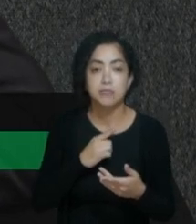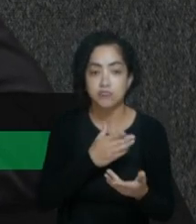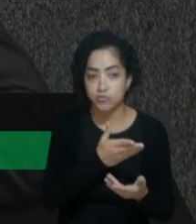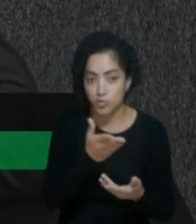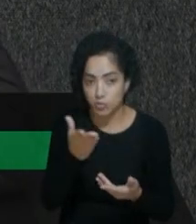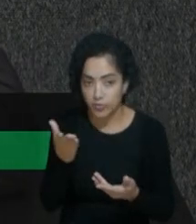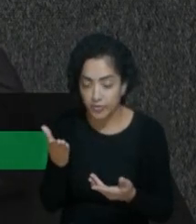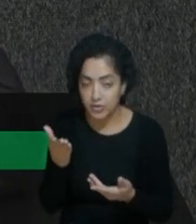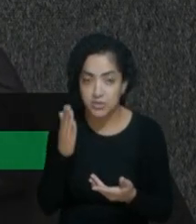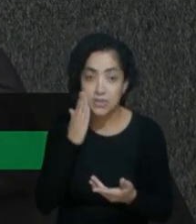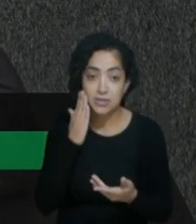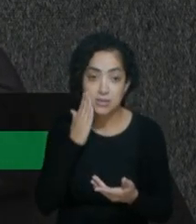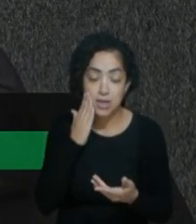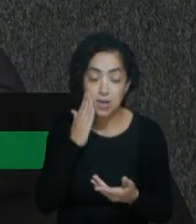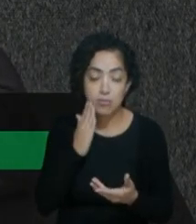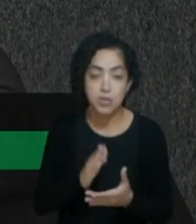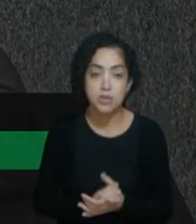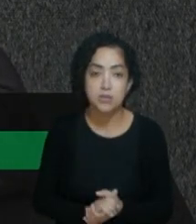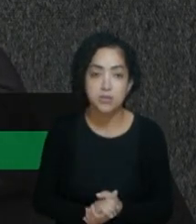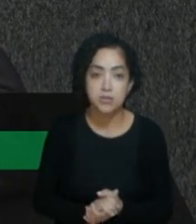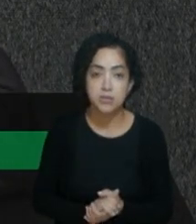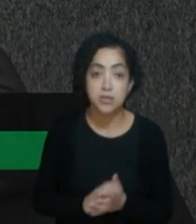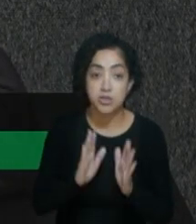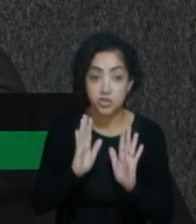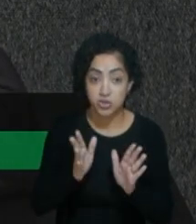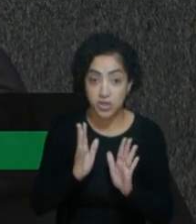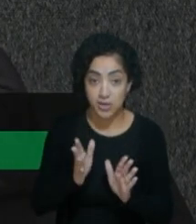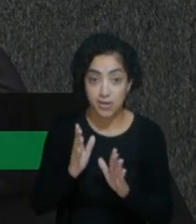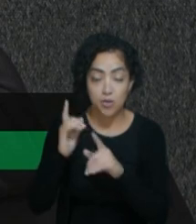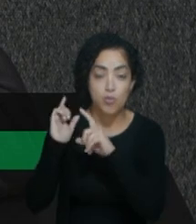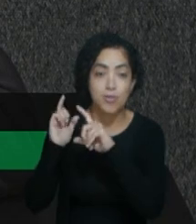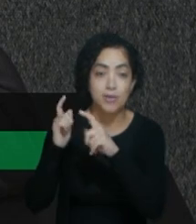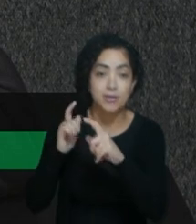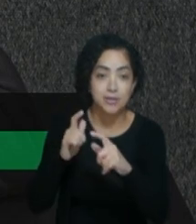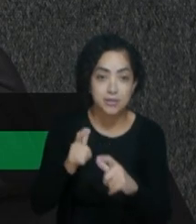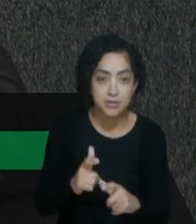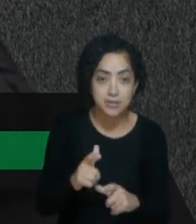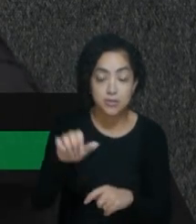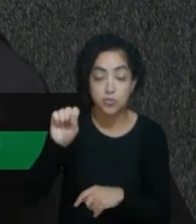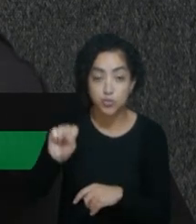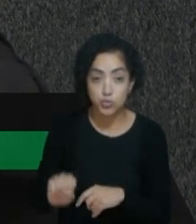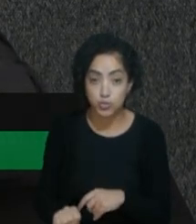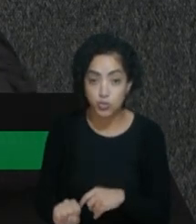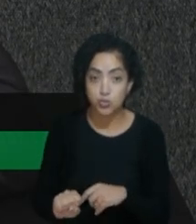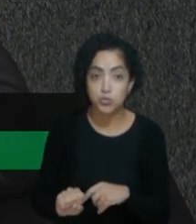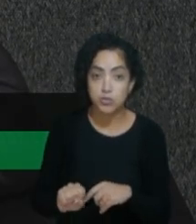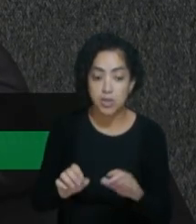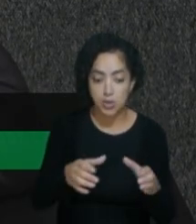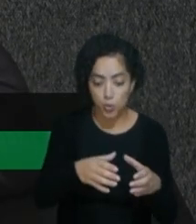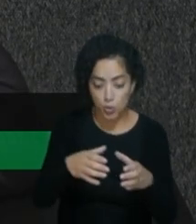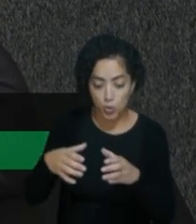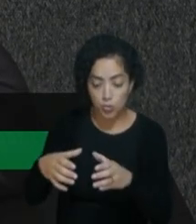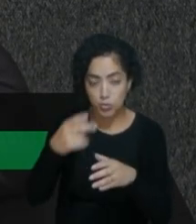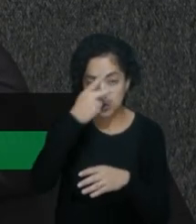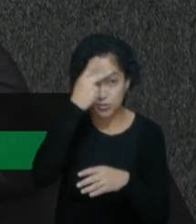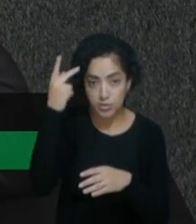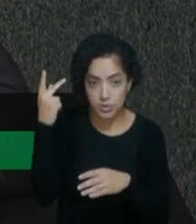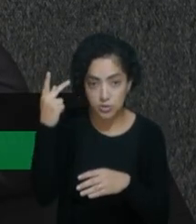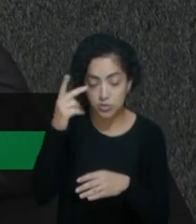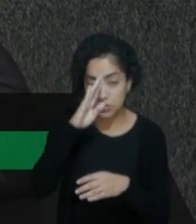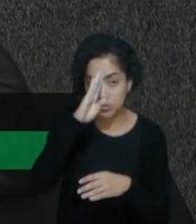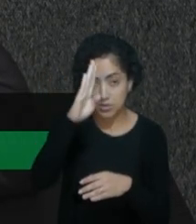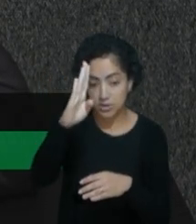voni sabe disso já é um uma tradição da nossa região sul Nós temos grupos de pessoas temos